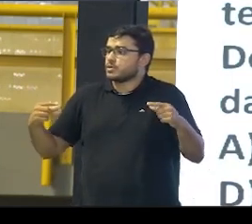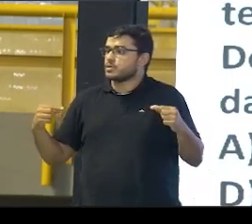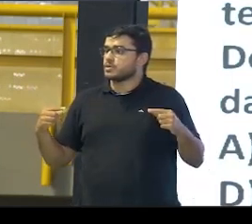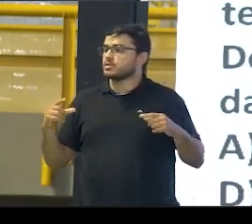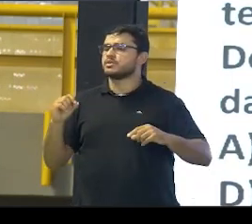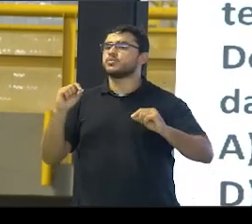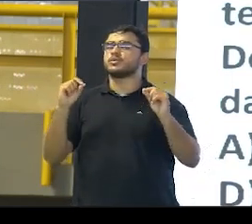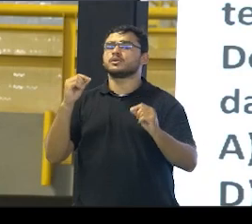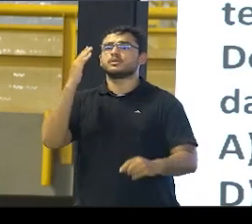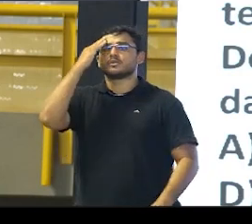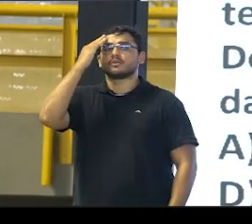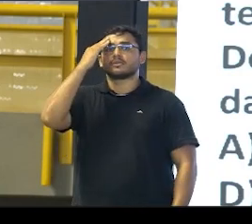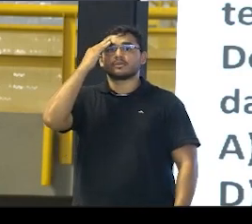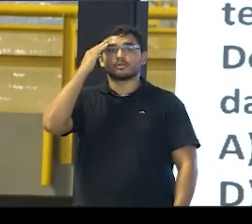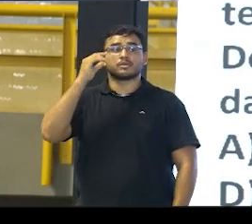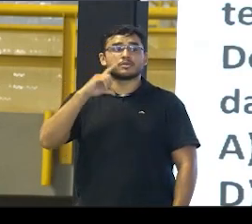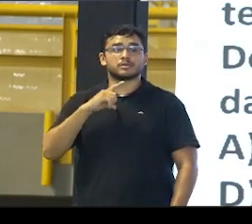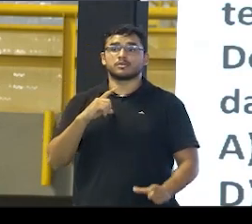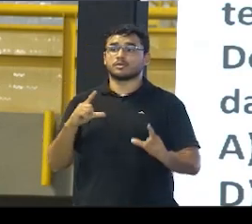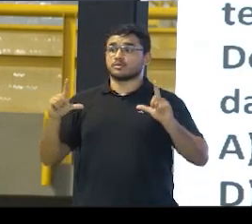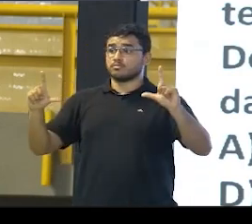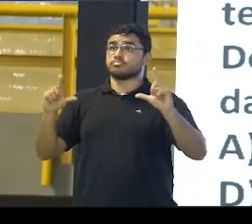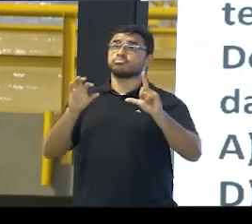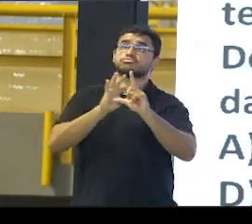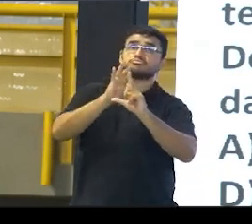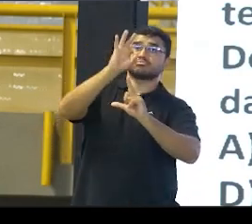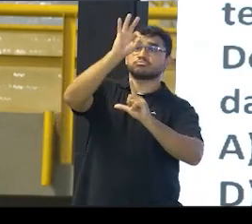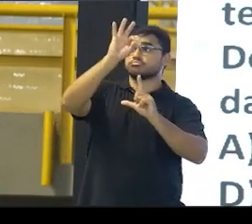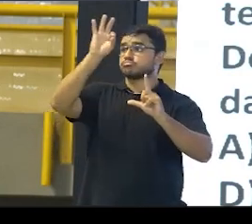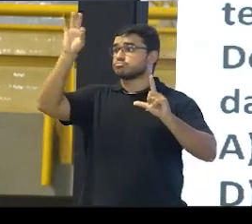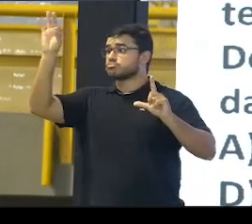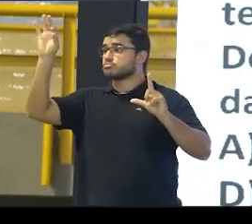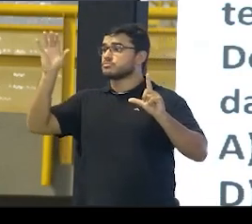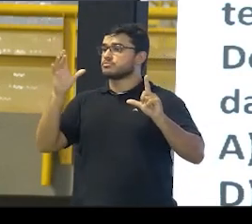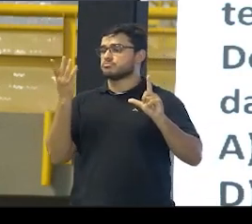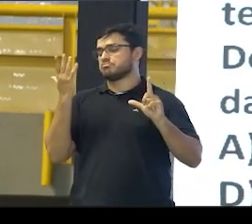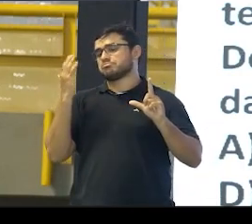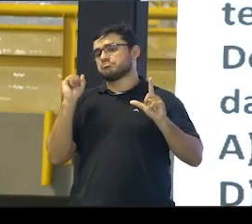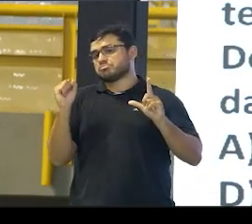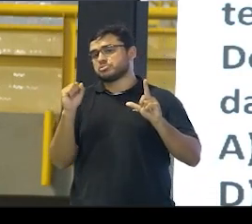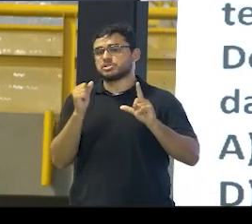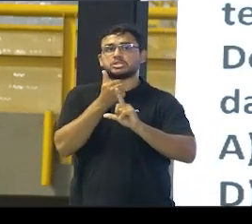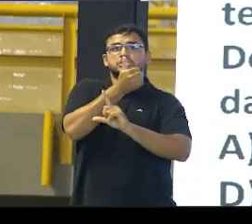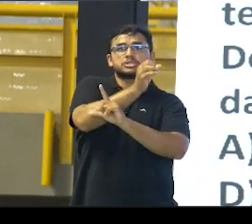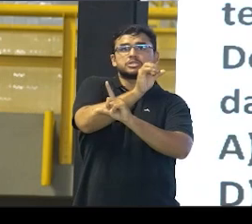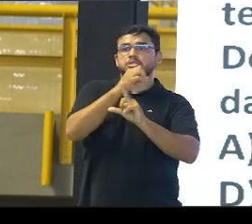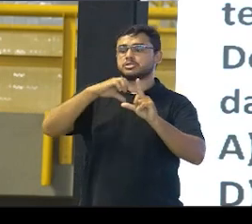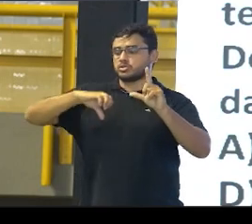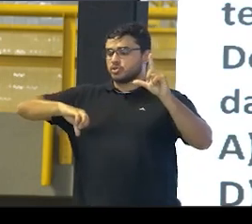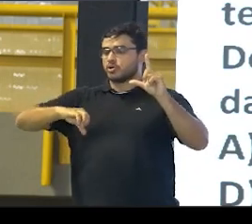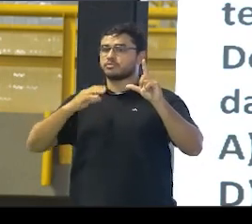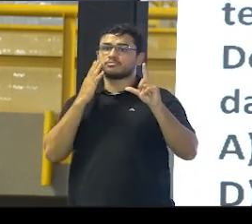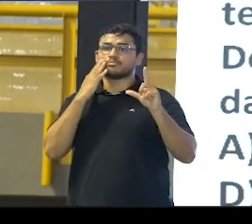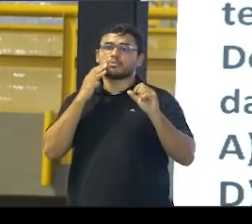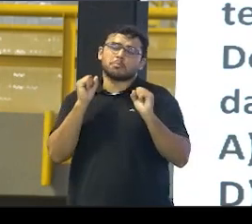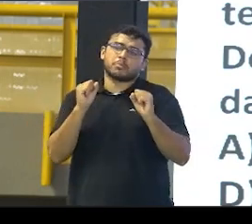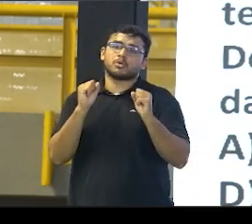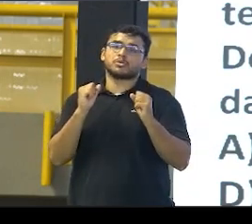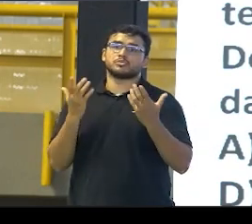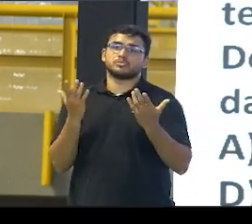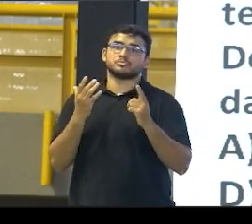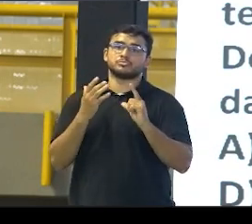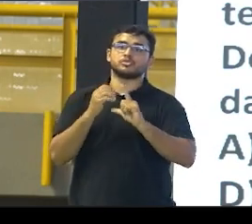16x9. A televisão hoje é 16x9. Quer dizer, esse telão que a gente está vendo aqui é